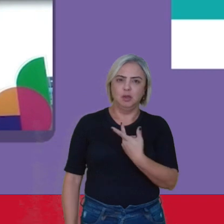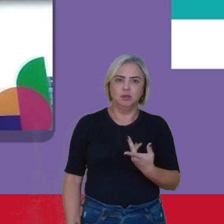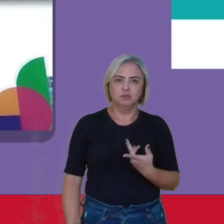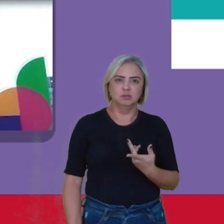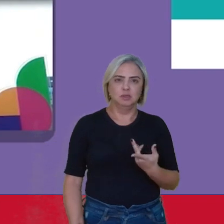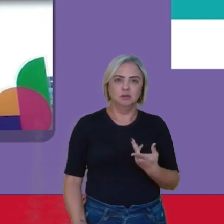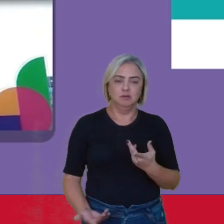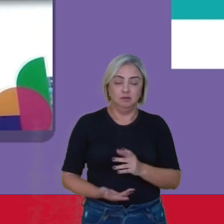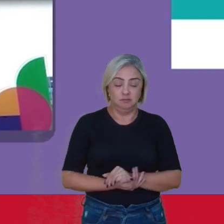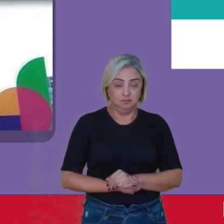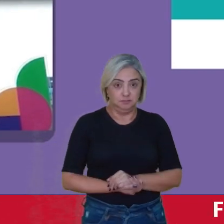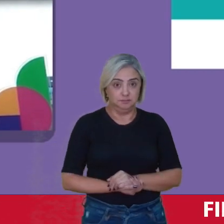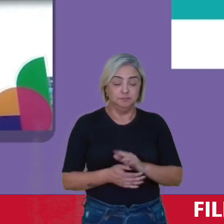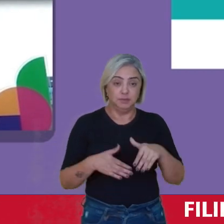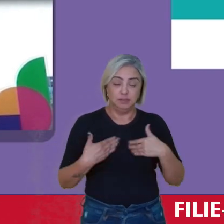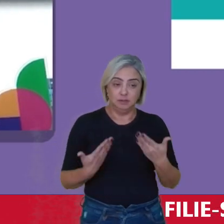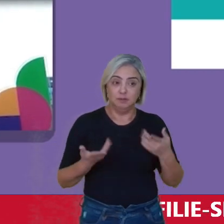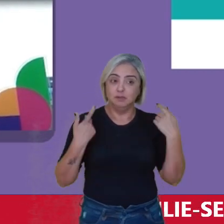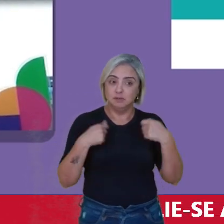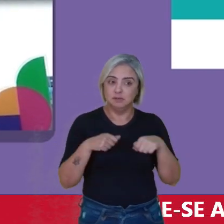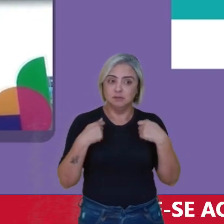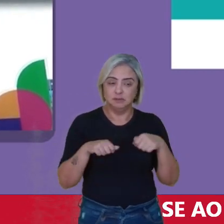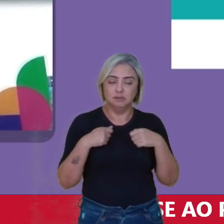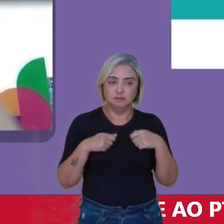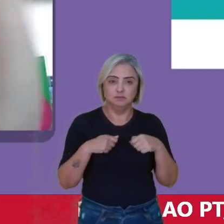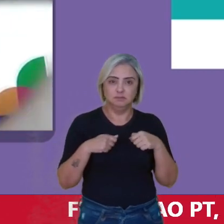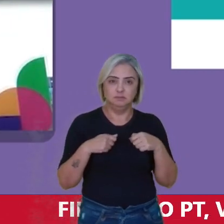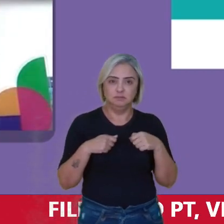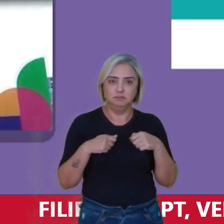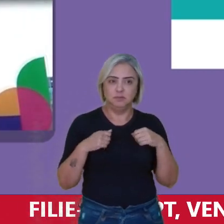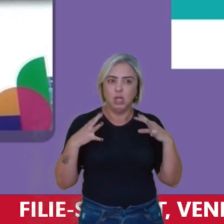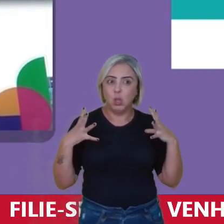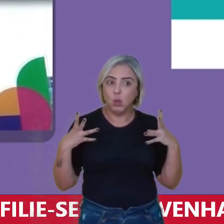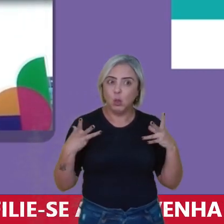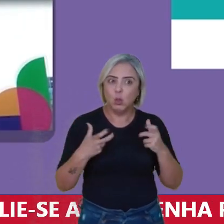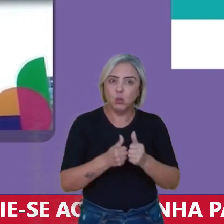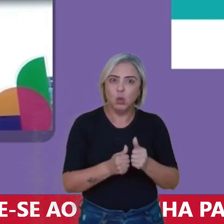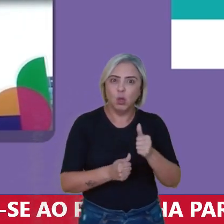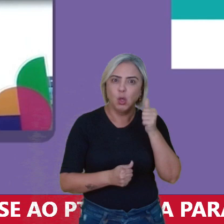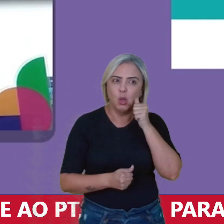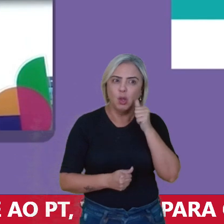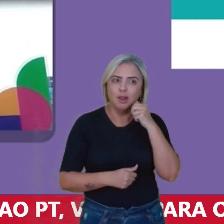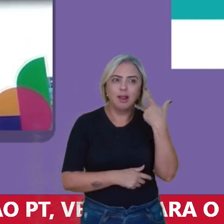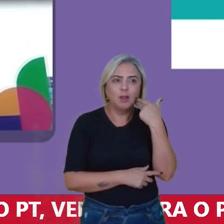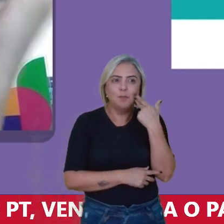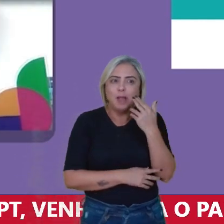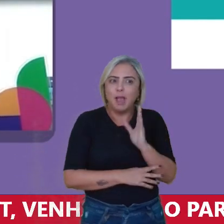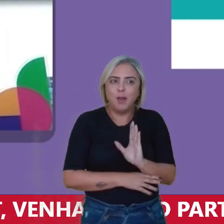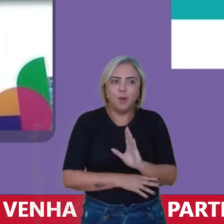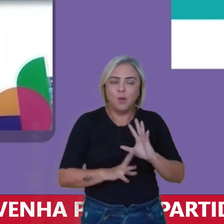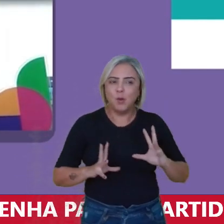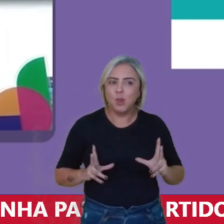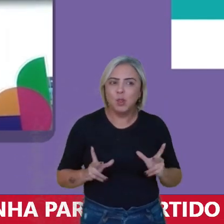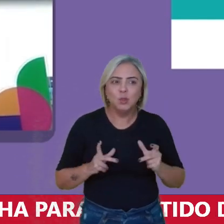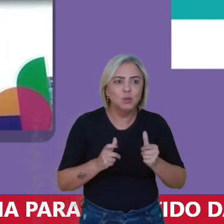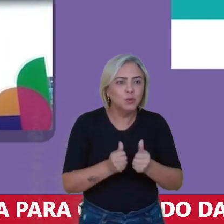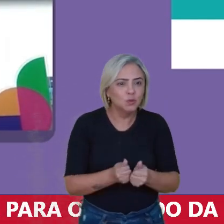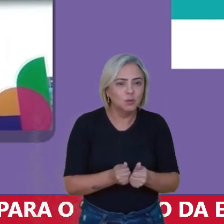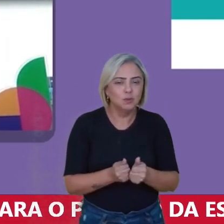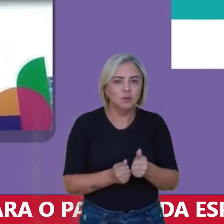viável. Então é necessário que todas nós naturalizemos isso, que todas